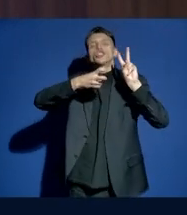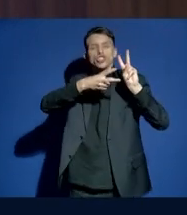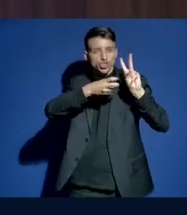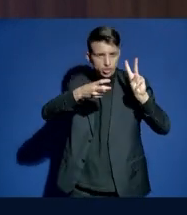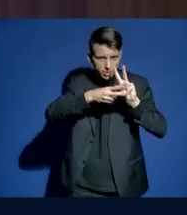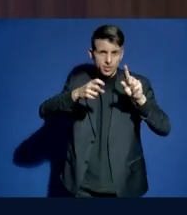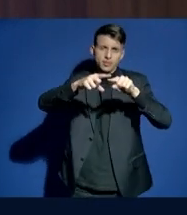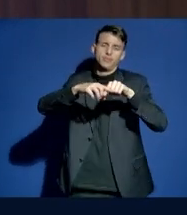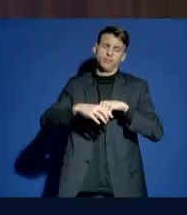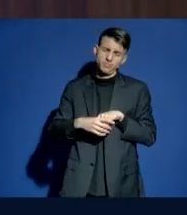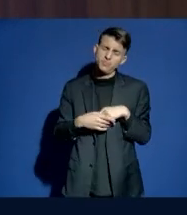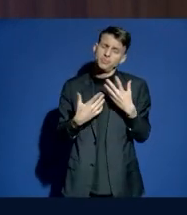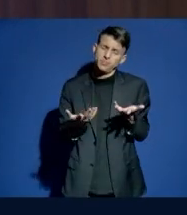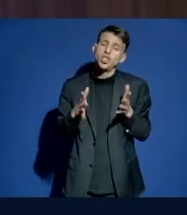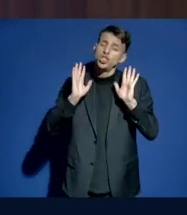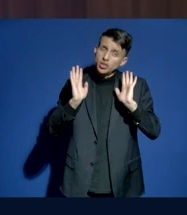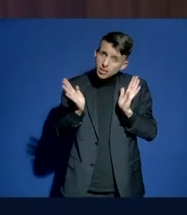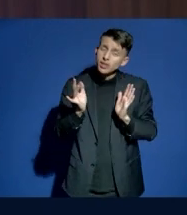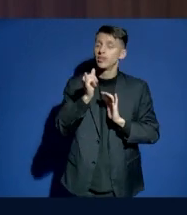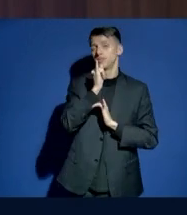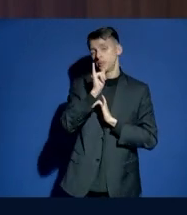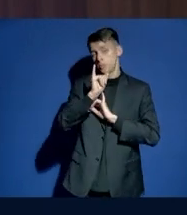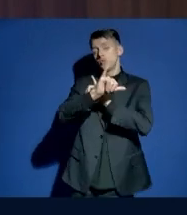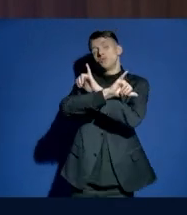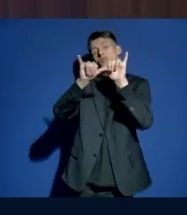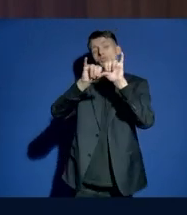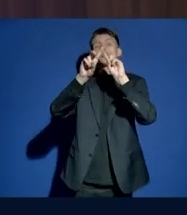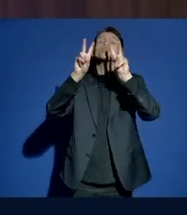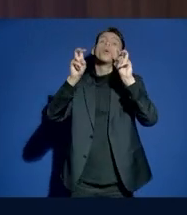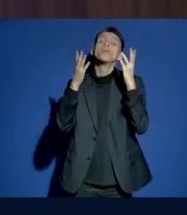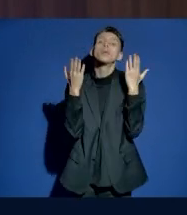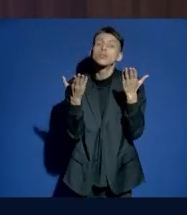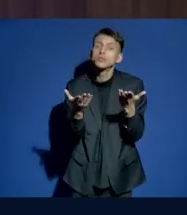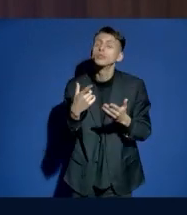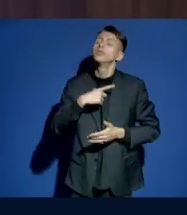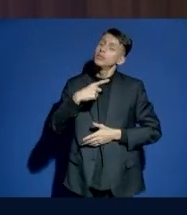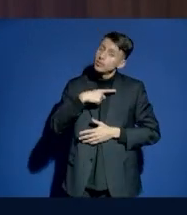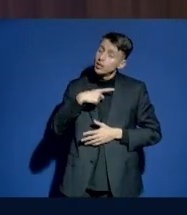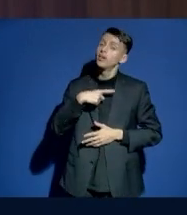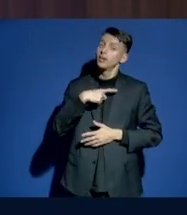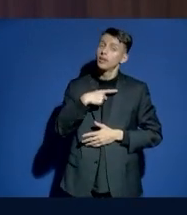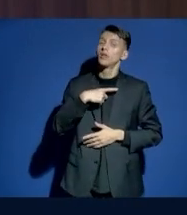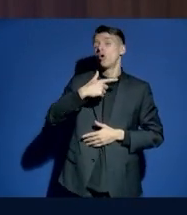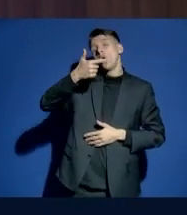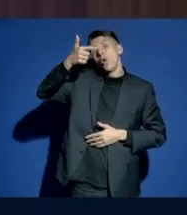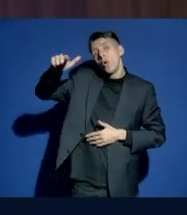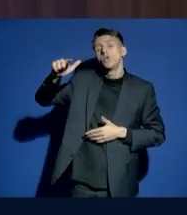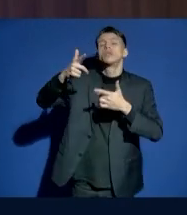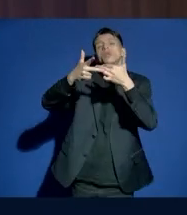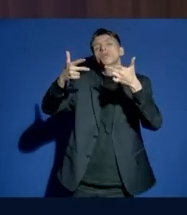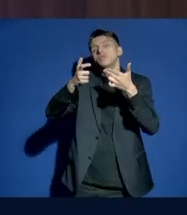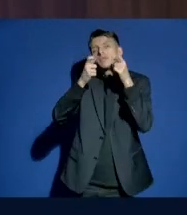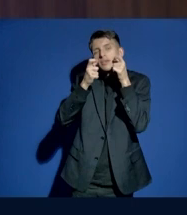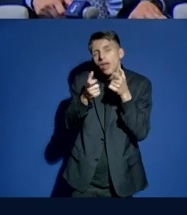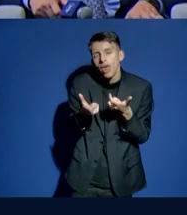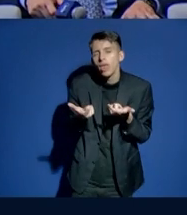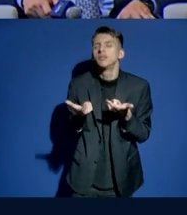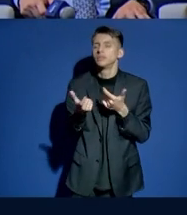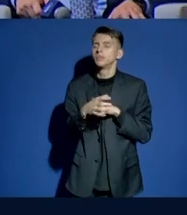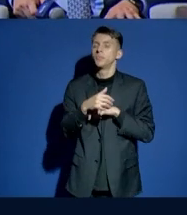ela tem na sua narrativa na sua essência outros interesses nós sabemos muito bem os quais são